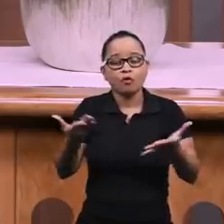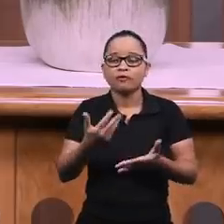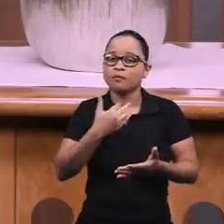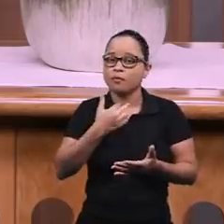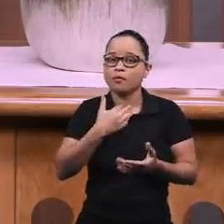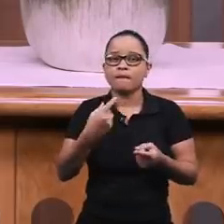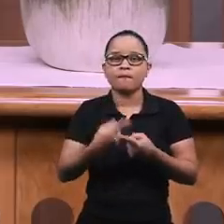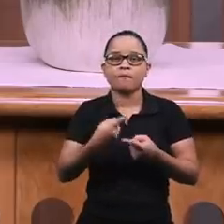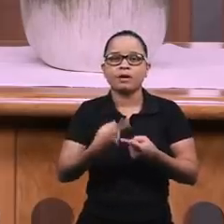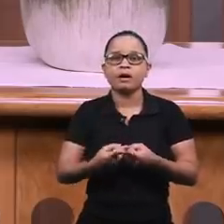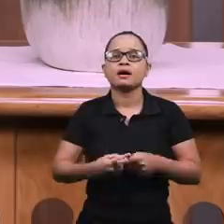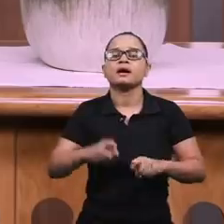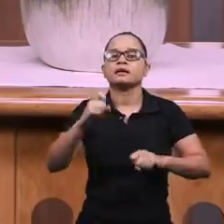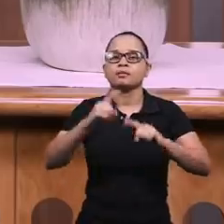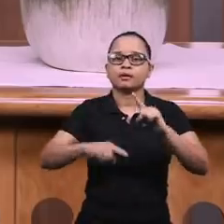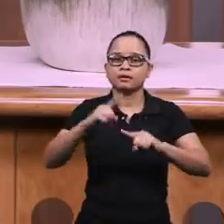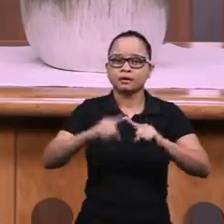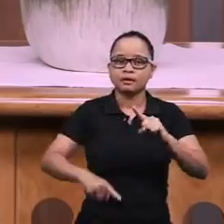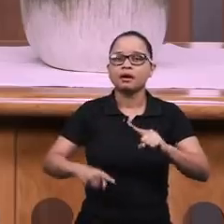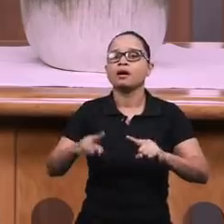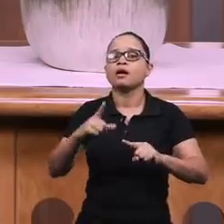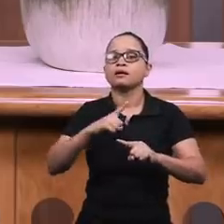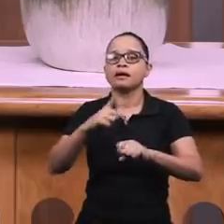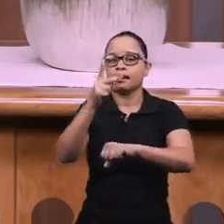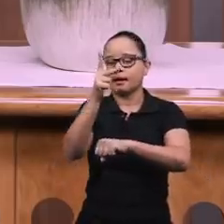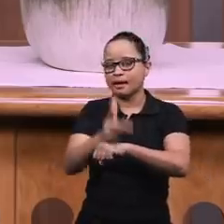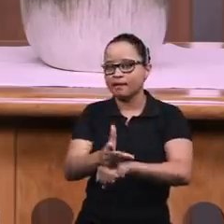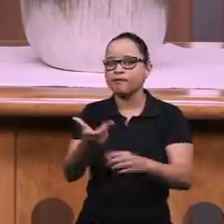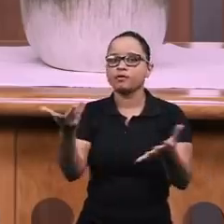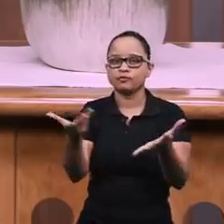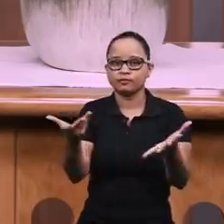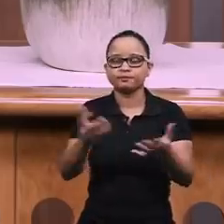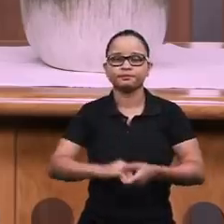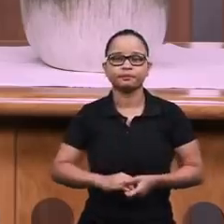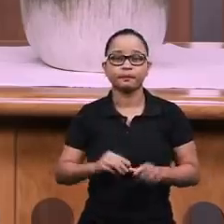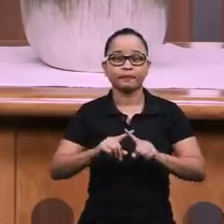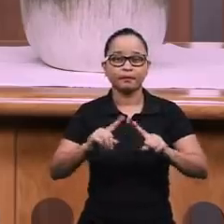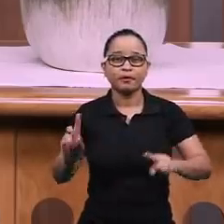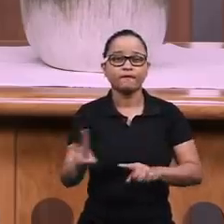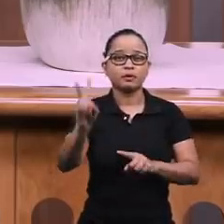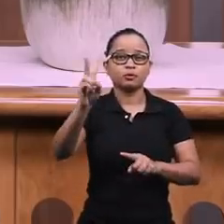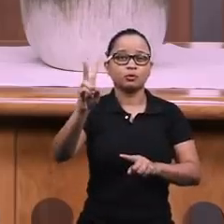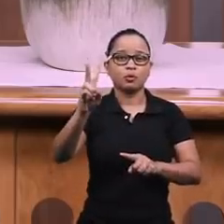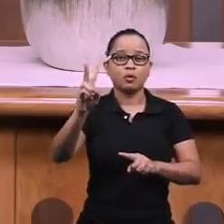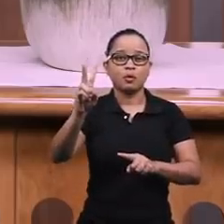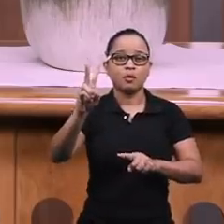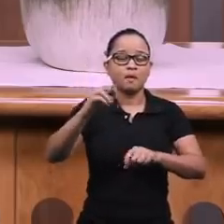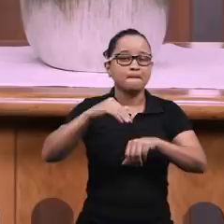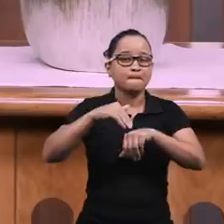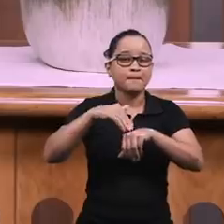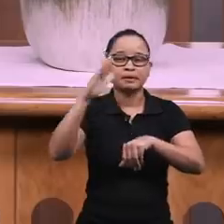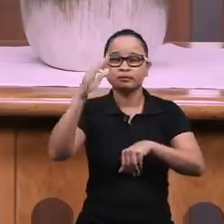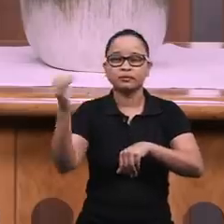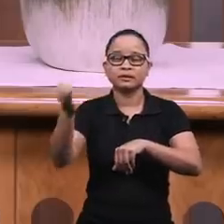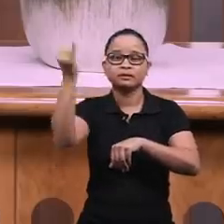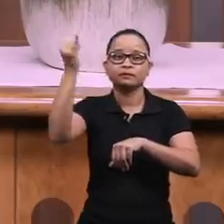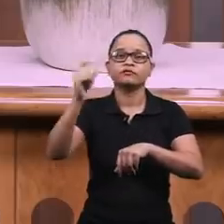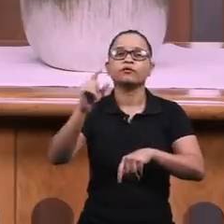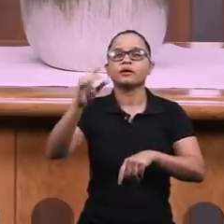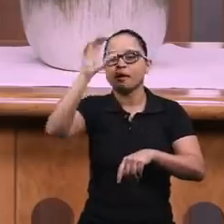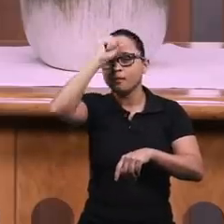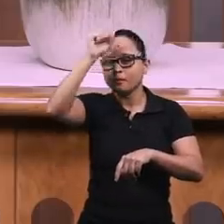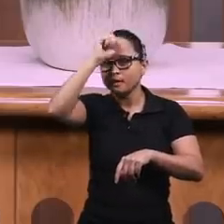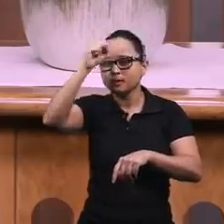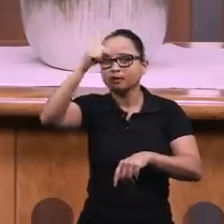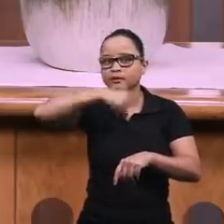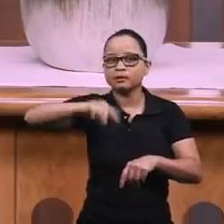nós estamos transmitindo esse material gravado mas o valor maior dessa reunião é aquilo que vamos